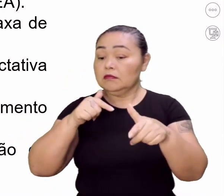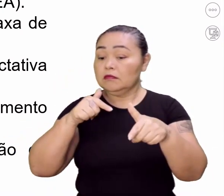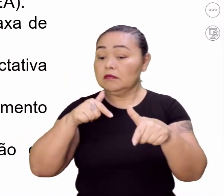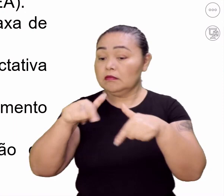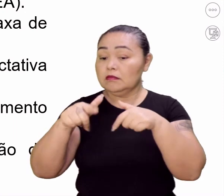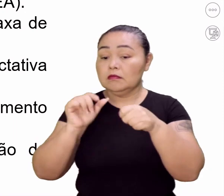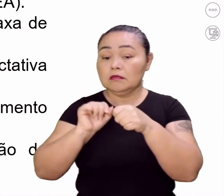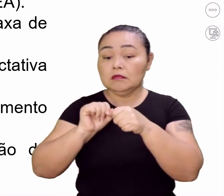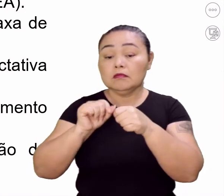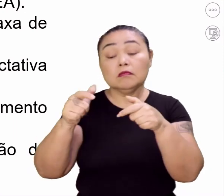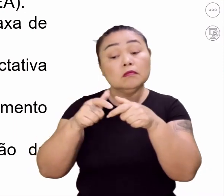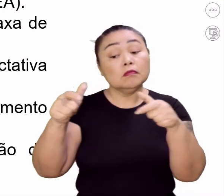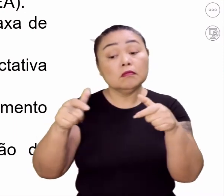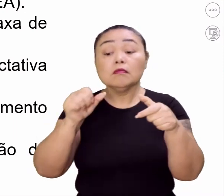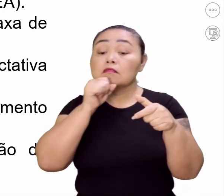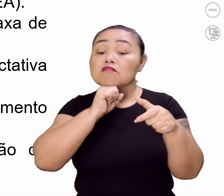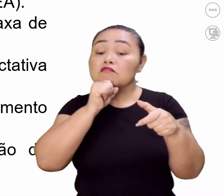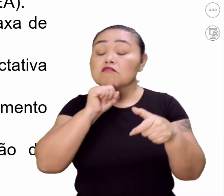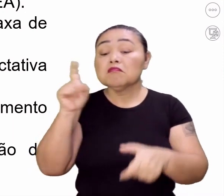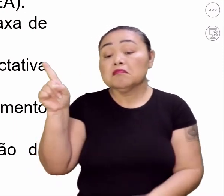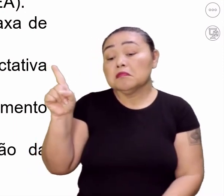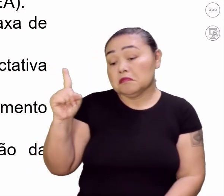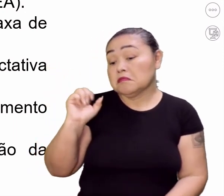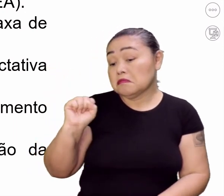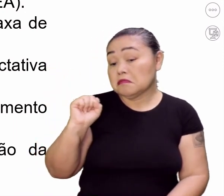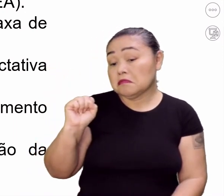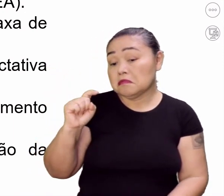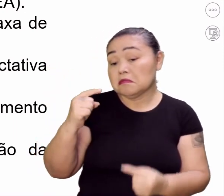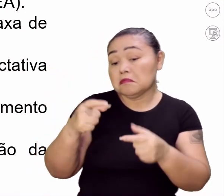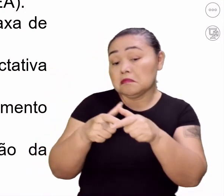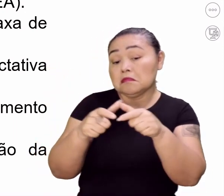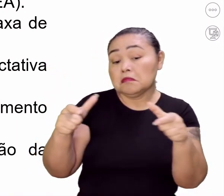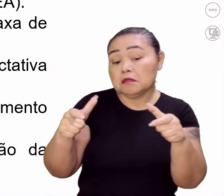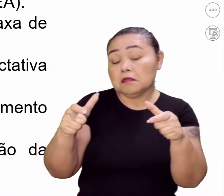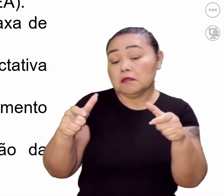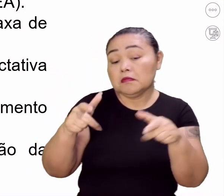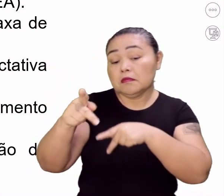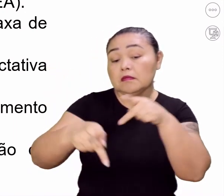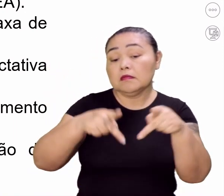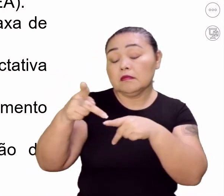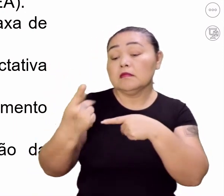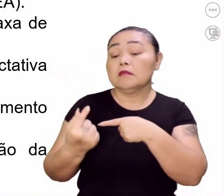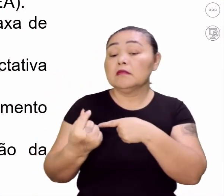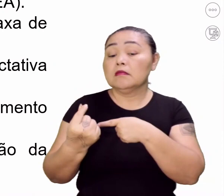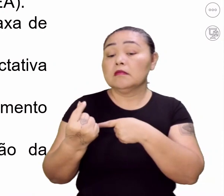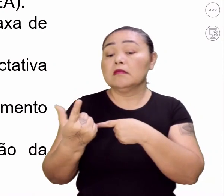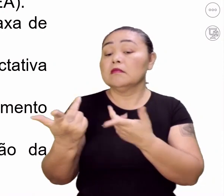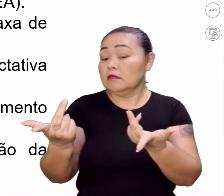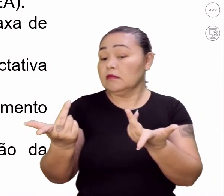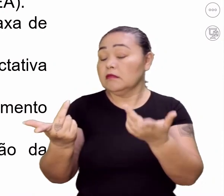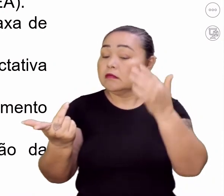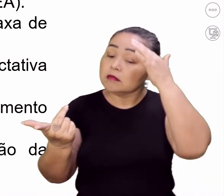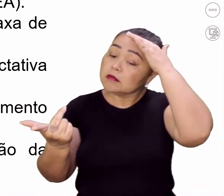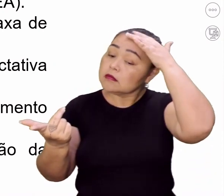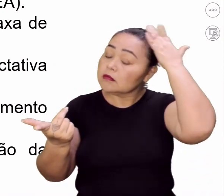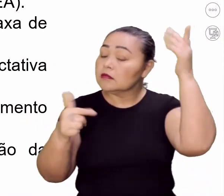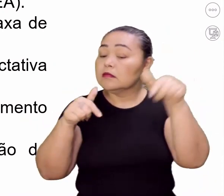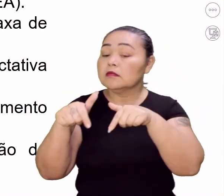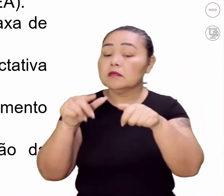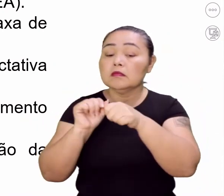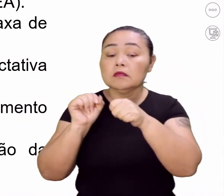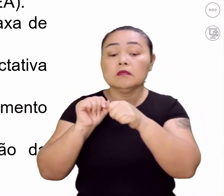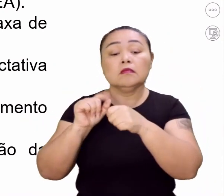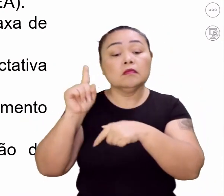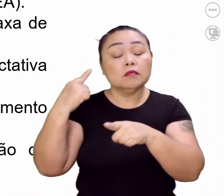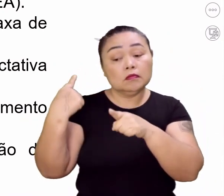está crescendo, como é que pode ser o aumento, né, da população economicamente ativa? Exato, porque a